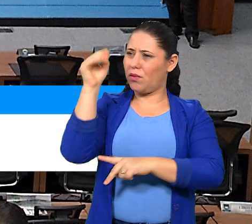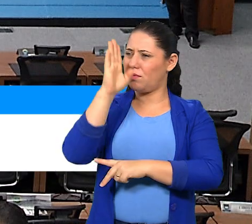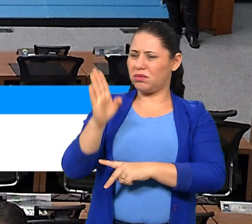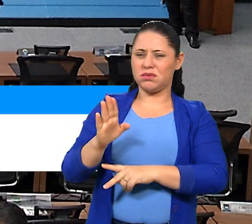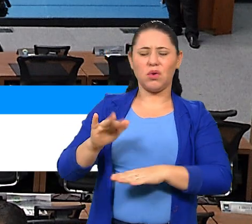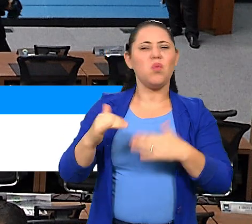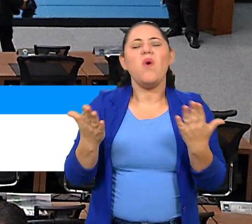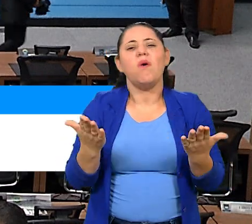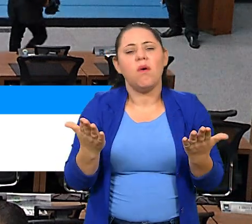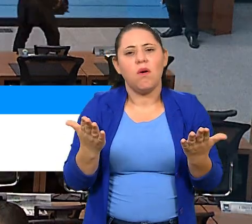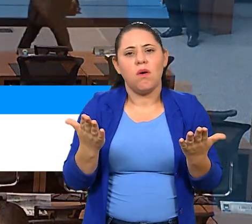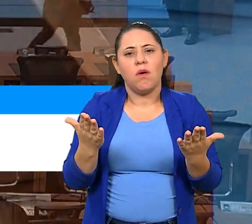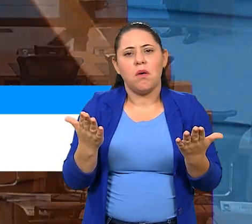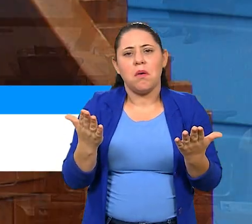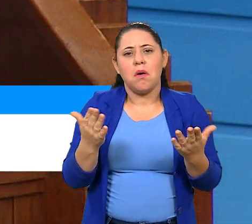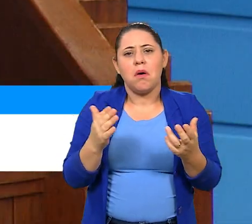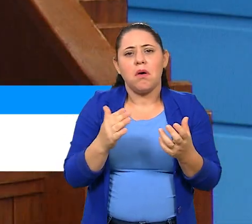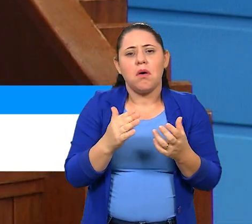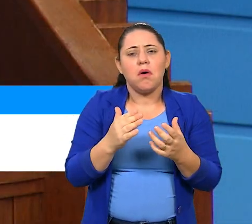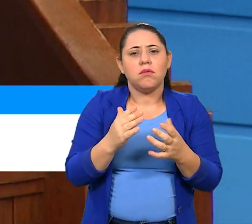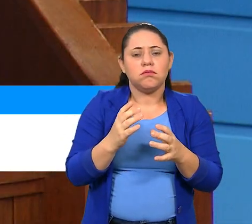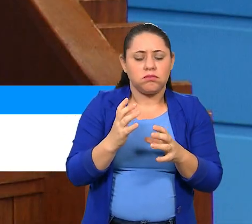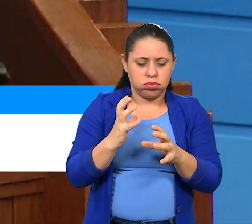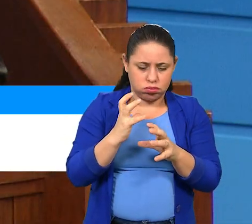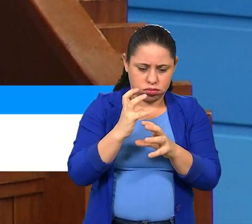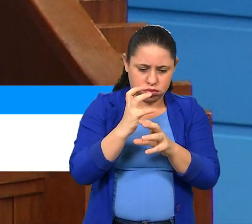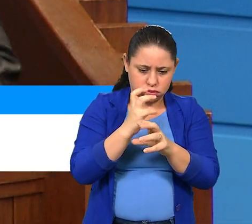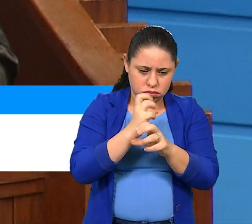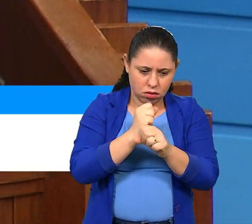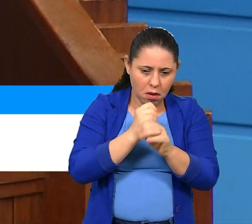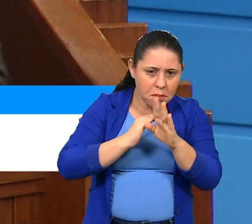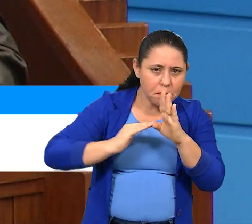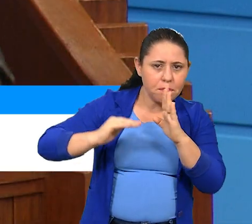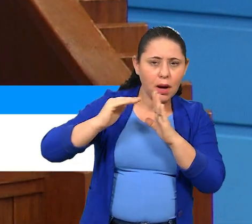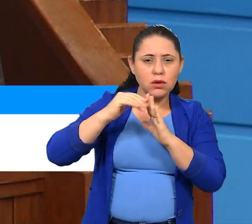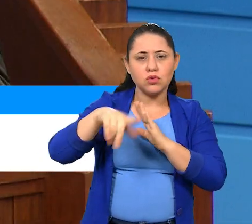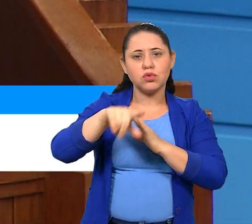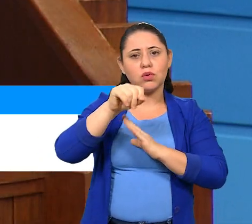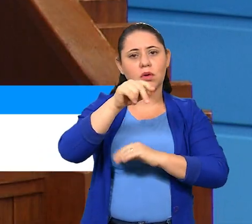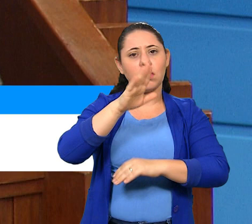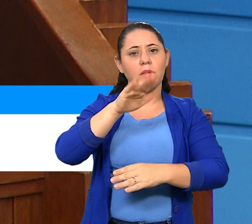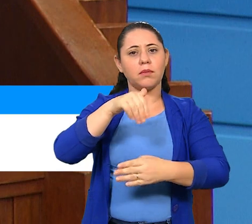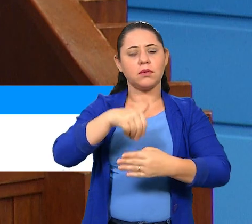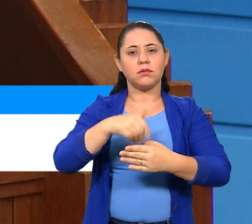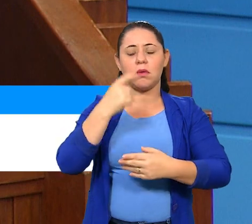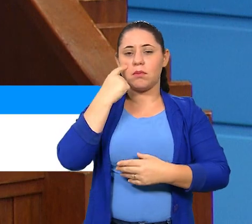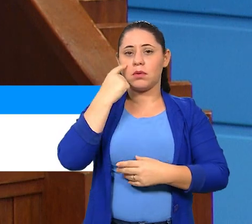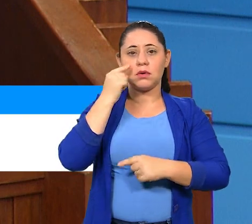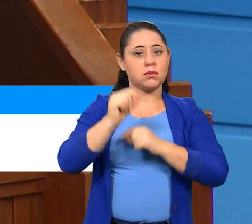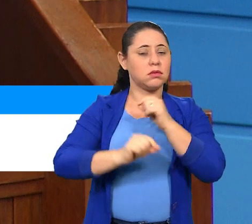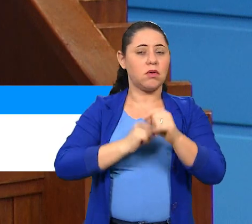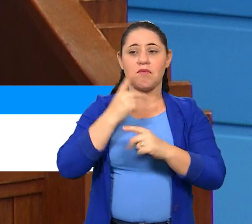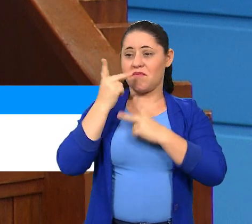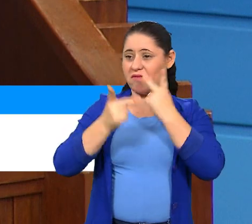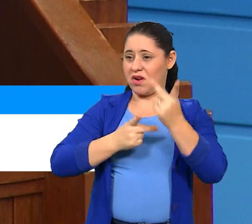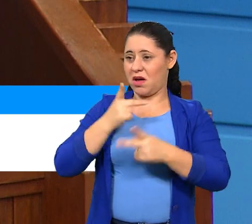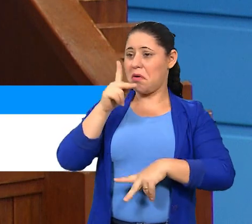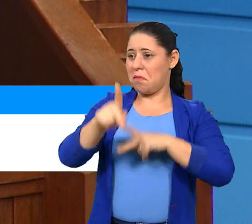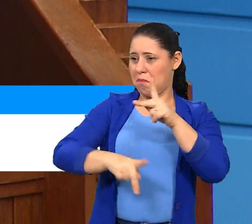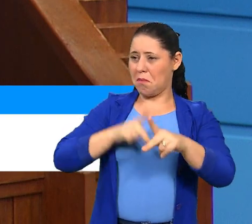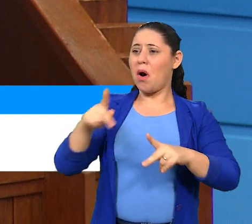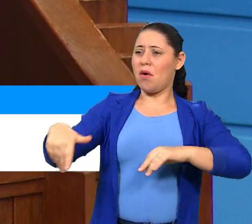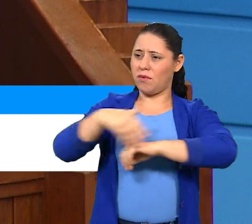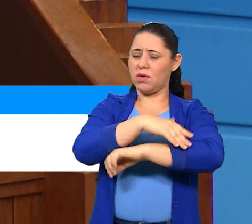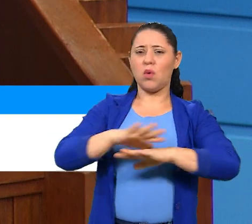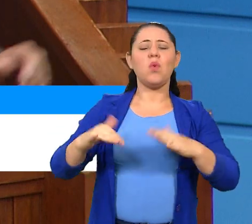incrível o povo brasileiro que povo brasileiro a maioria do povo brasileiro escolheu um presidente Eu